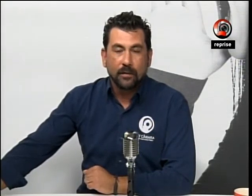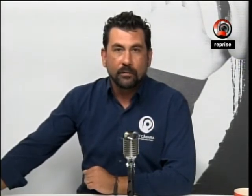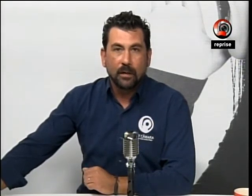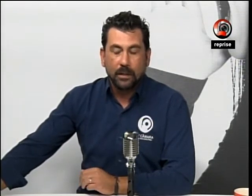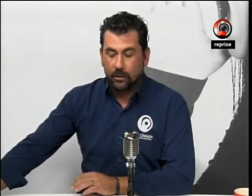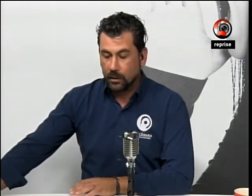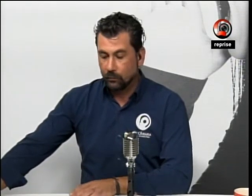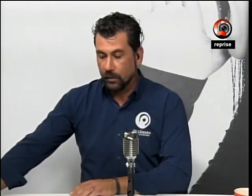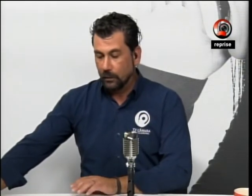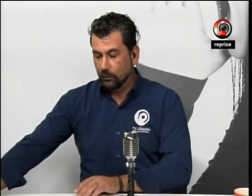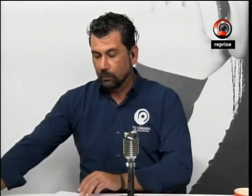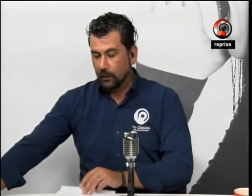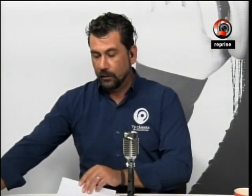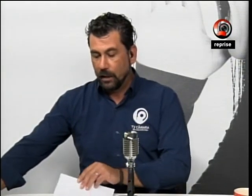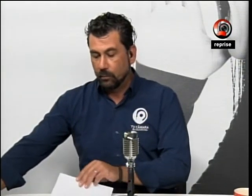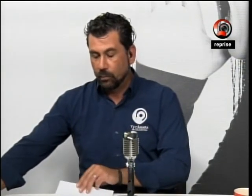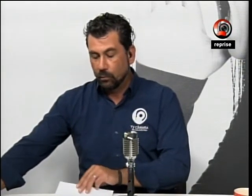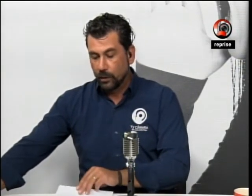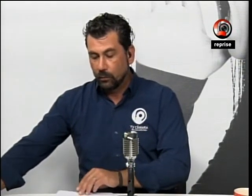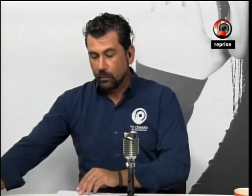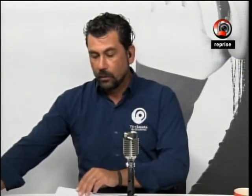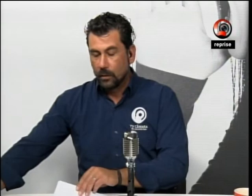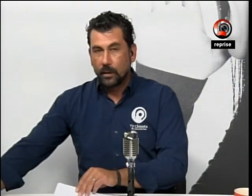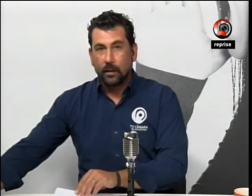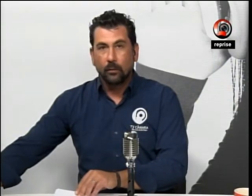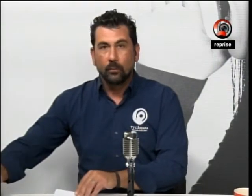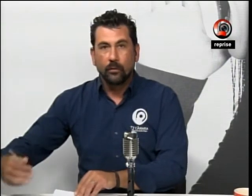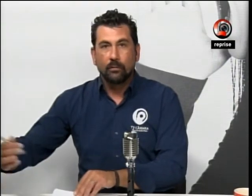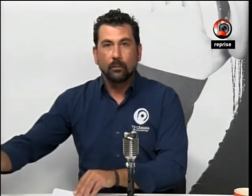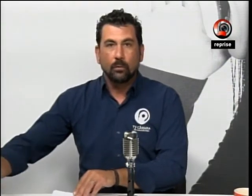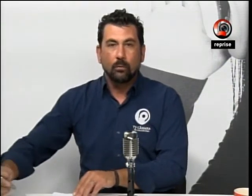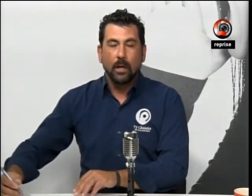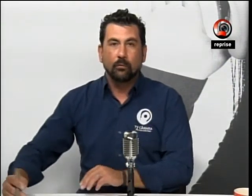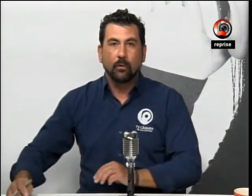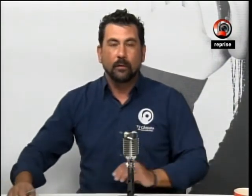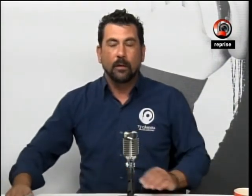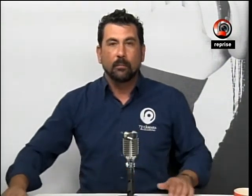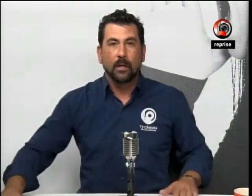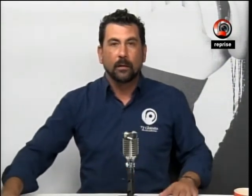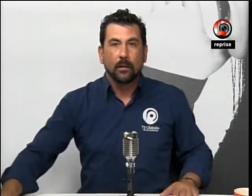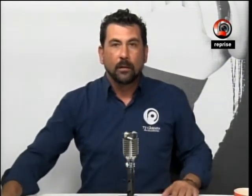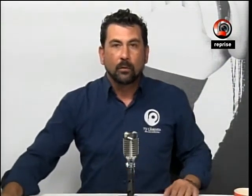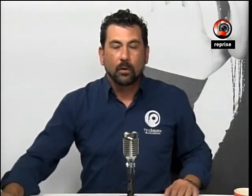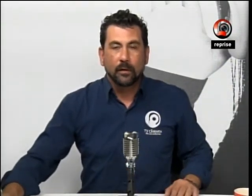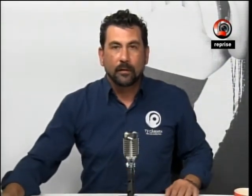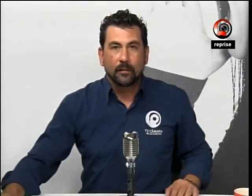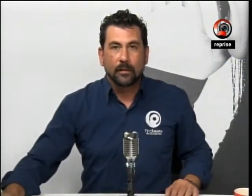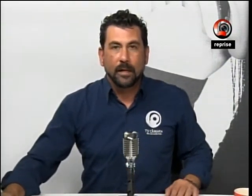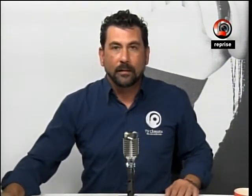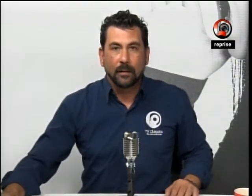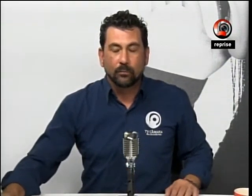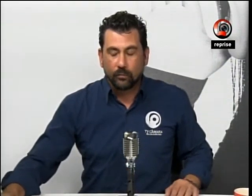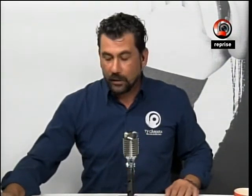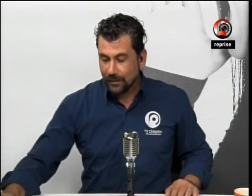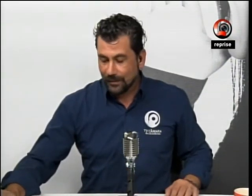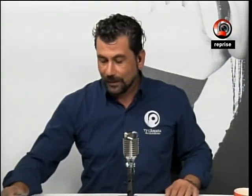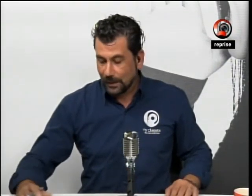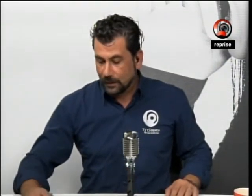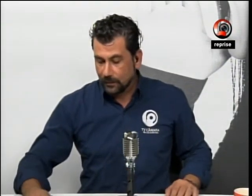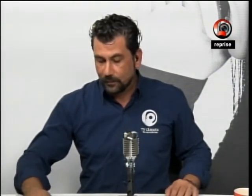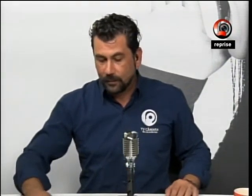já devidamente denunciados ao Ministério Público, que inclusive entrou com ações também contra cidadãos